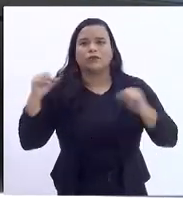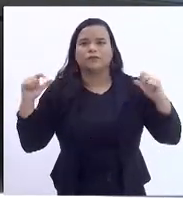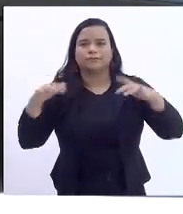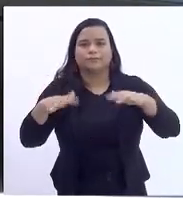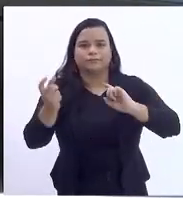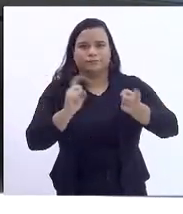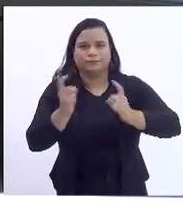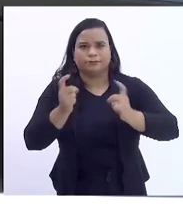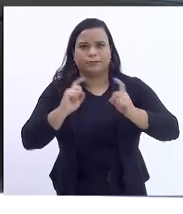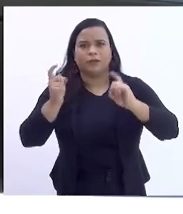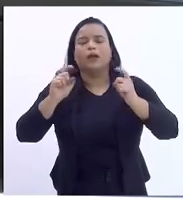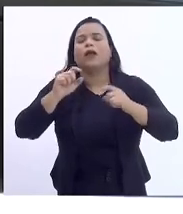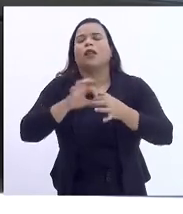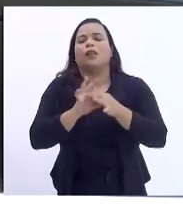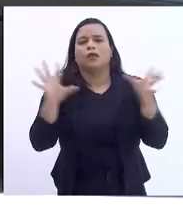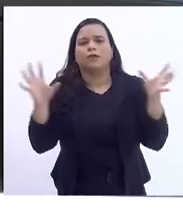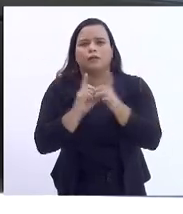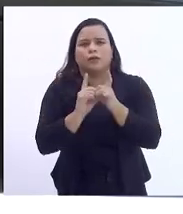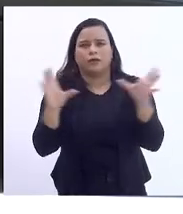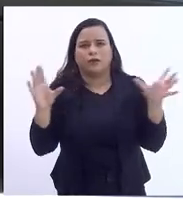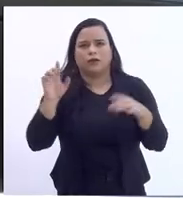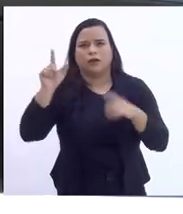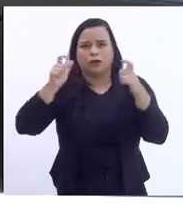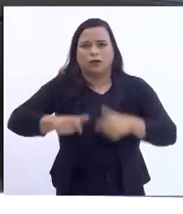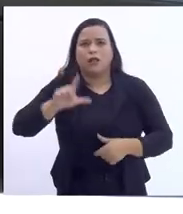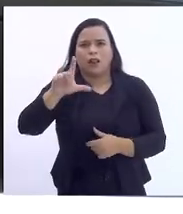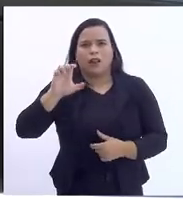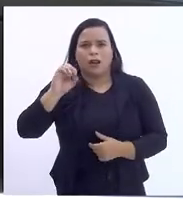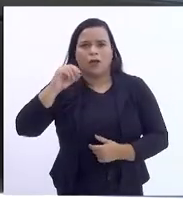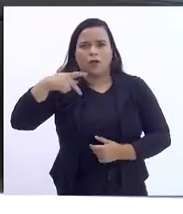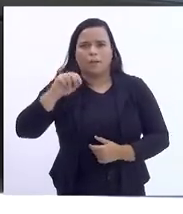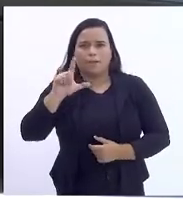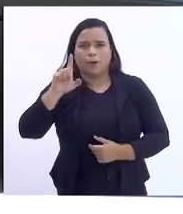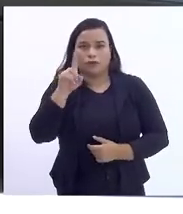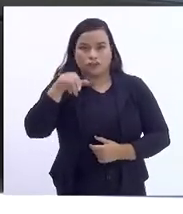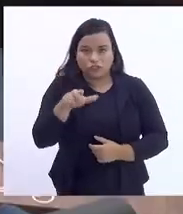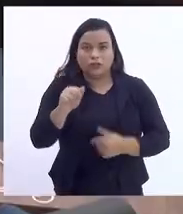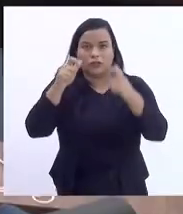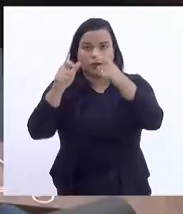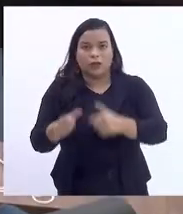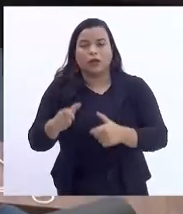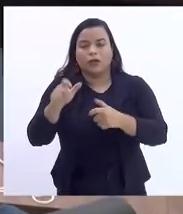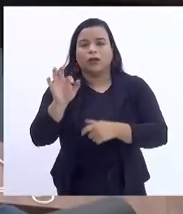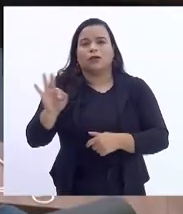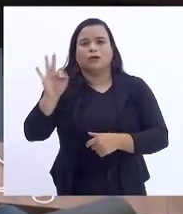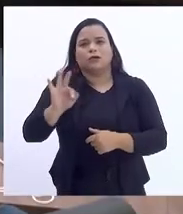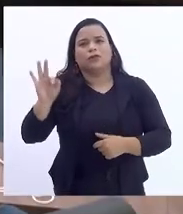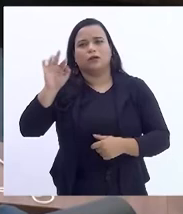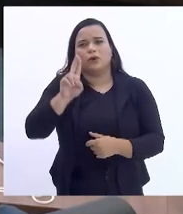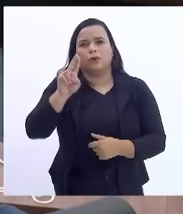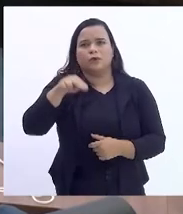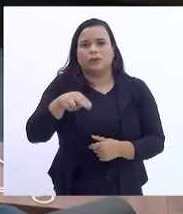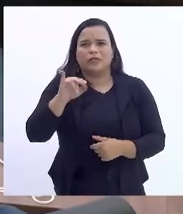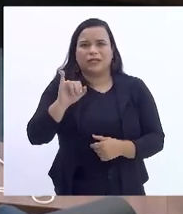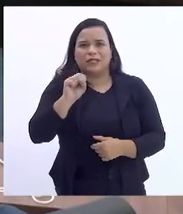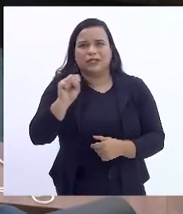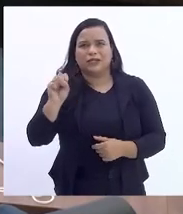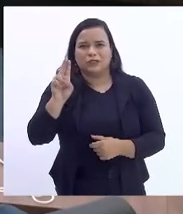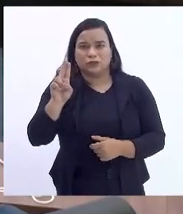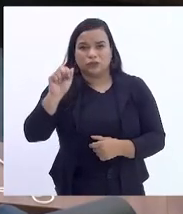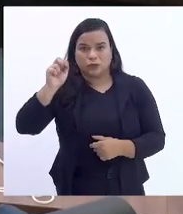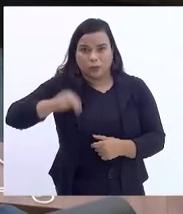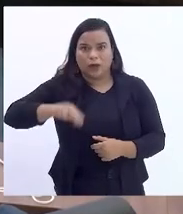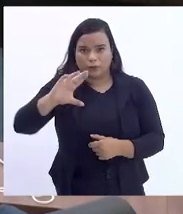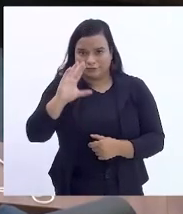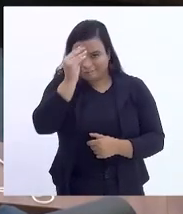Leopoldina na Unisuam Então coloca aí na agenda e a servir deite gente e vamos